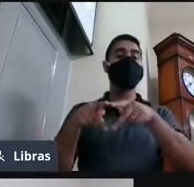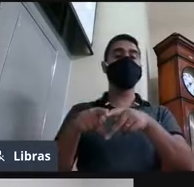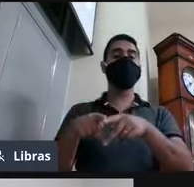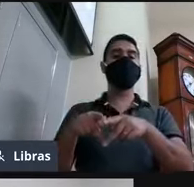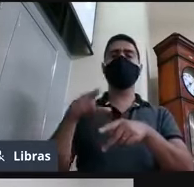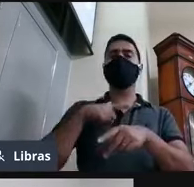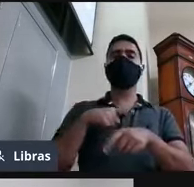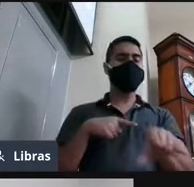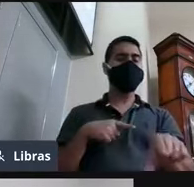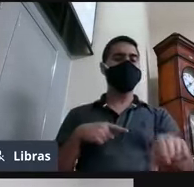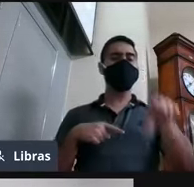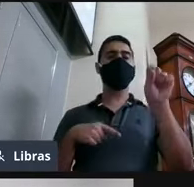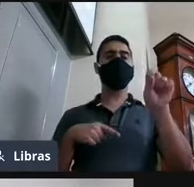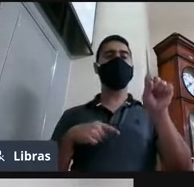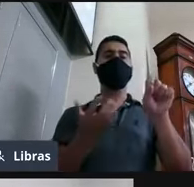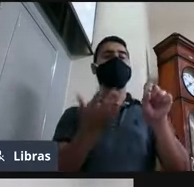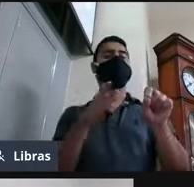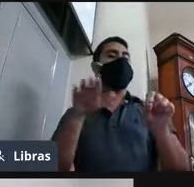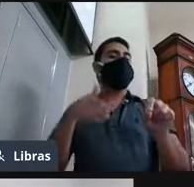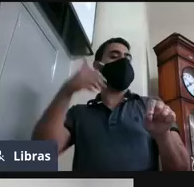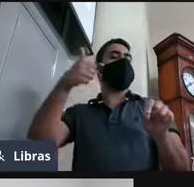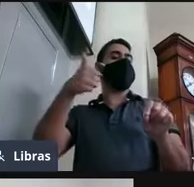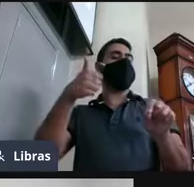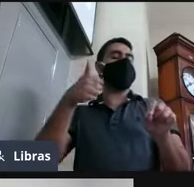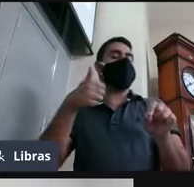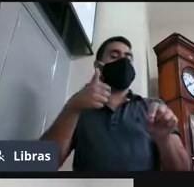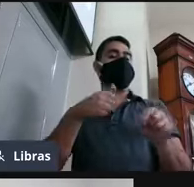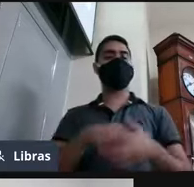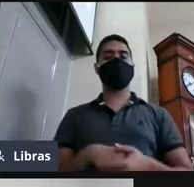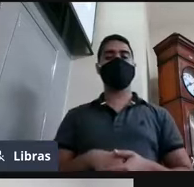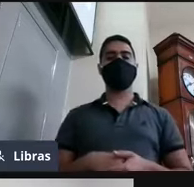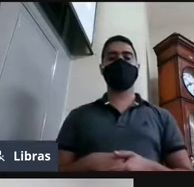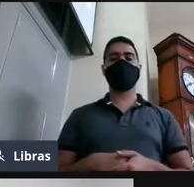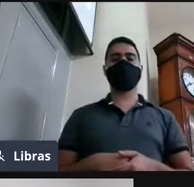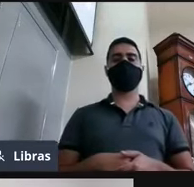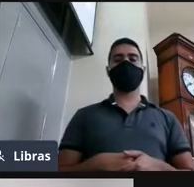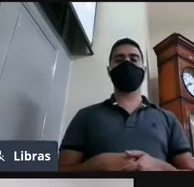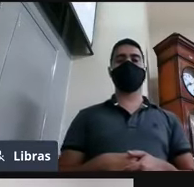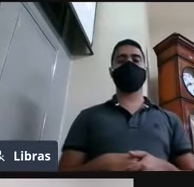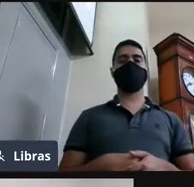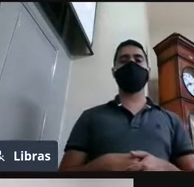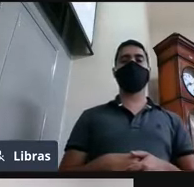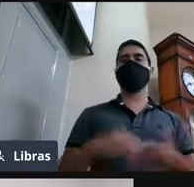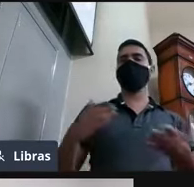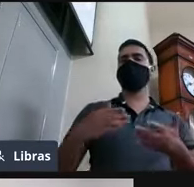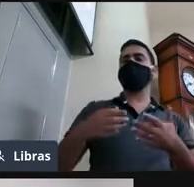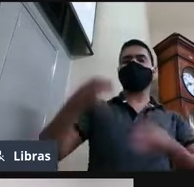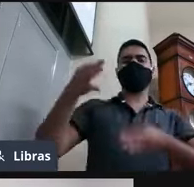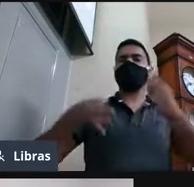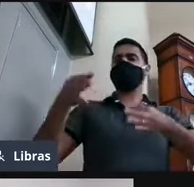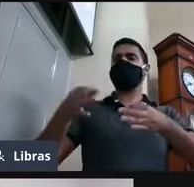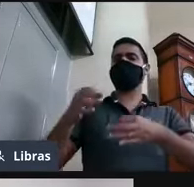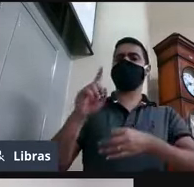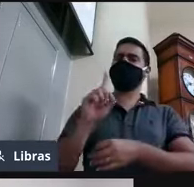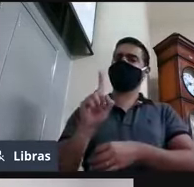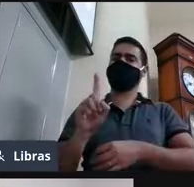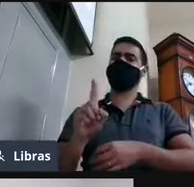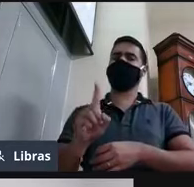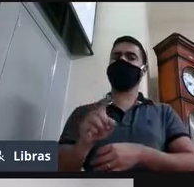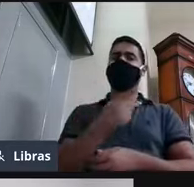a legitimidade de escolher ou não, né? Agora, no tapetão, não vai ganhar, não. Então, era